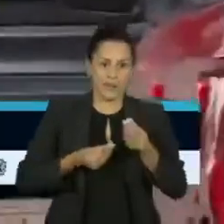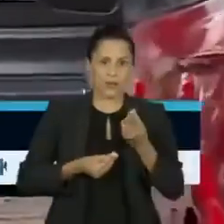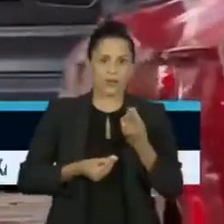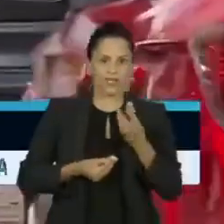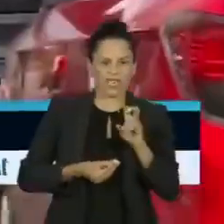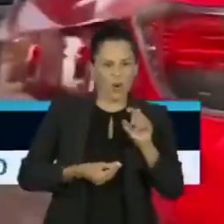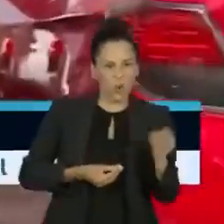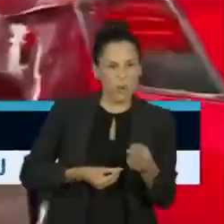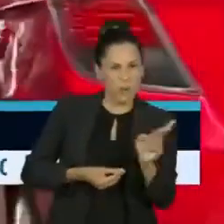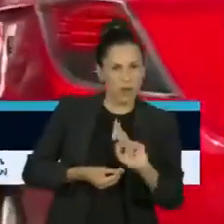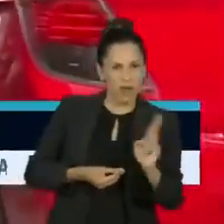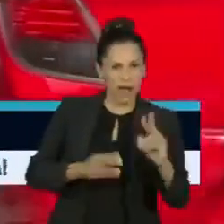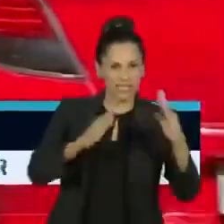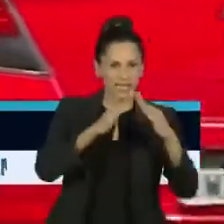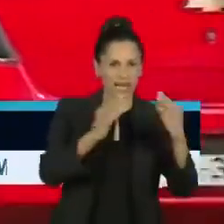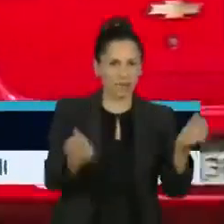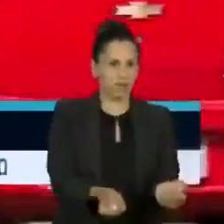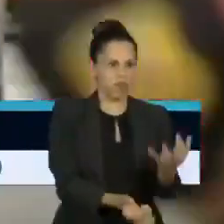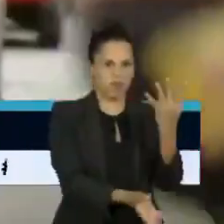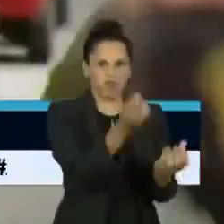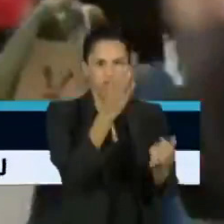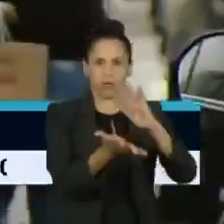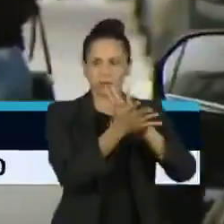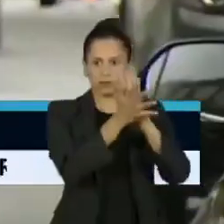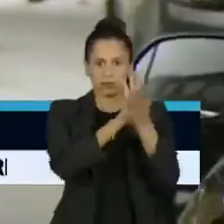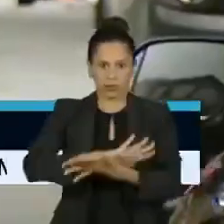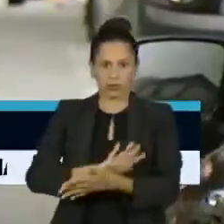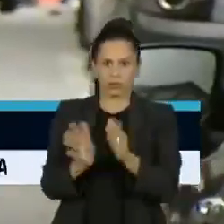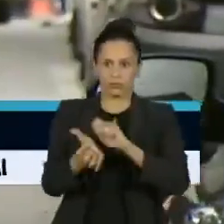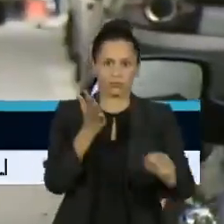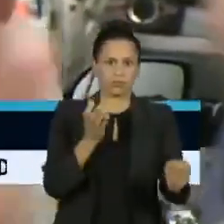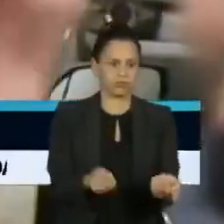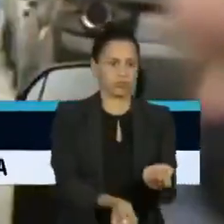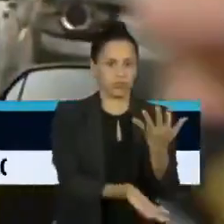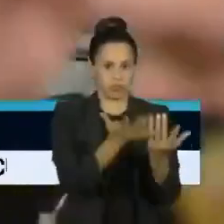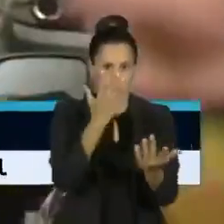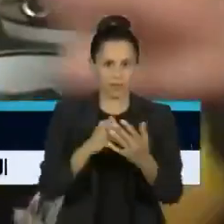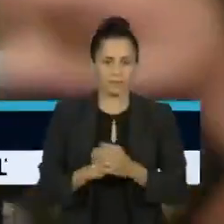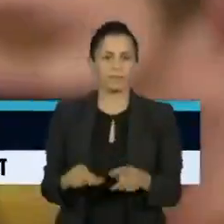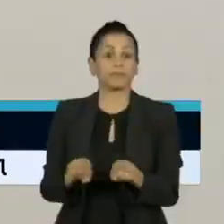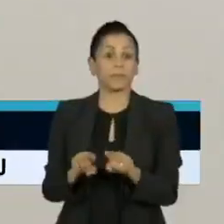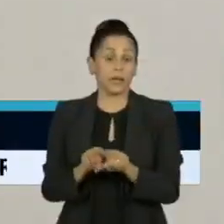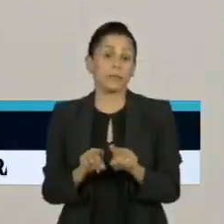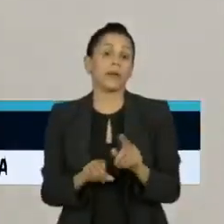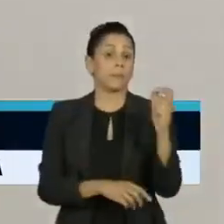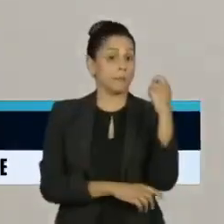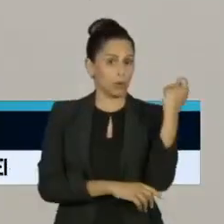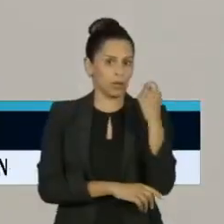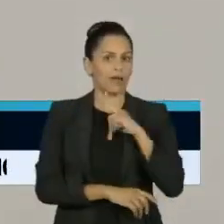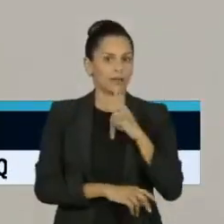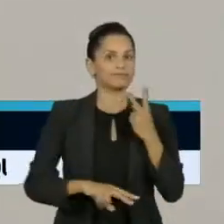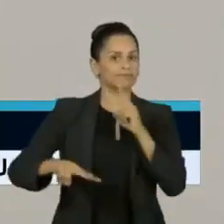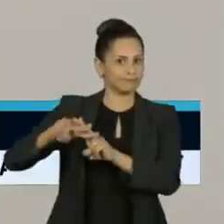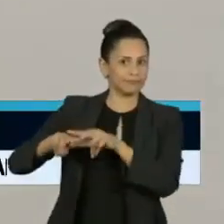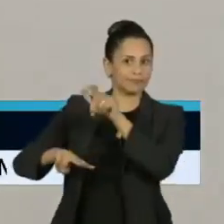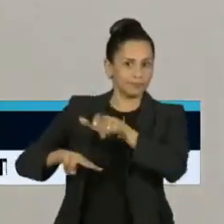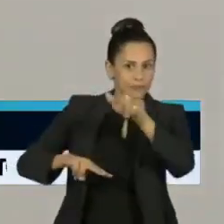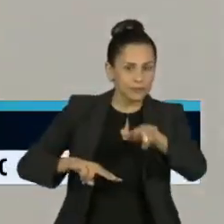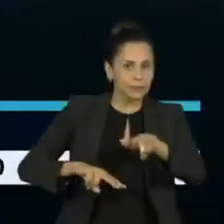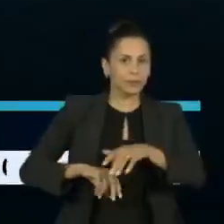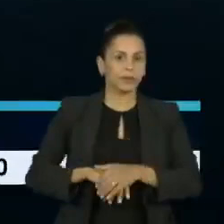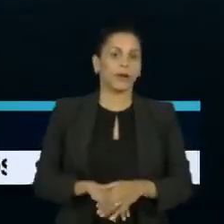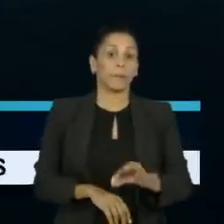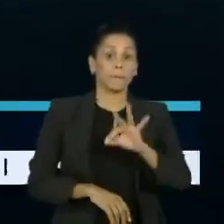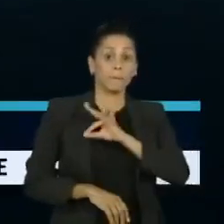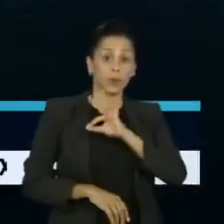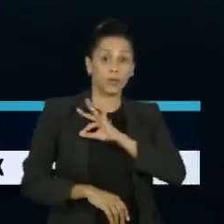provas. Outros dois homens foram detidos em São Leopoldo, na região metropolitana de Porto Alegre. A Polícia Rodoviária Federal